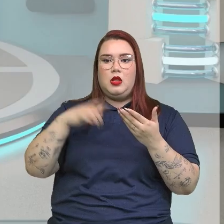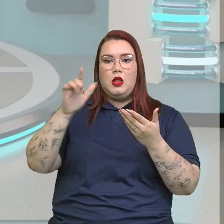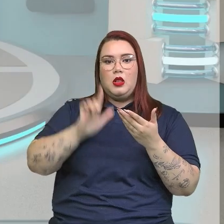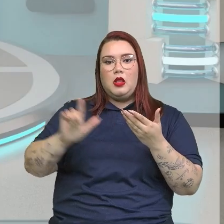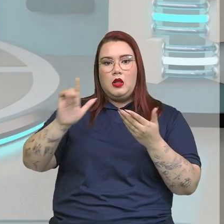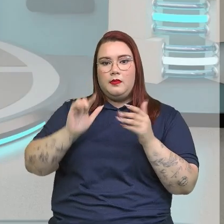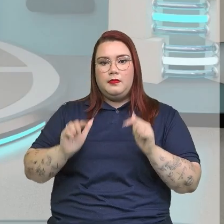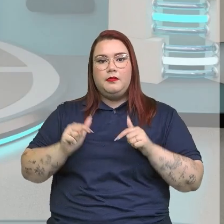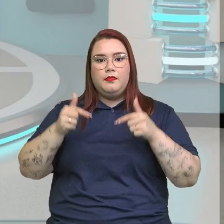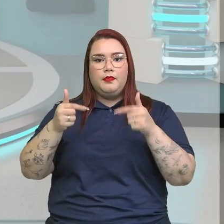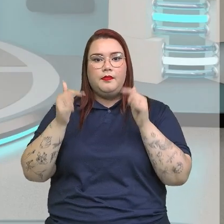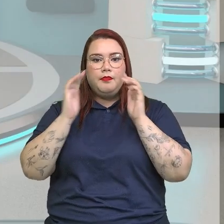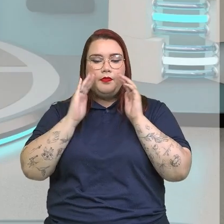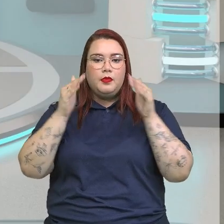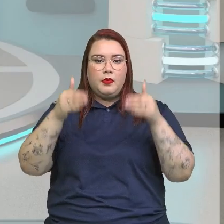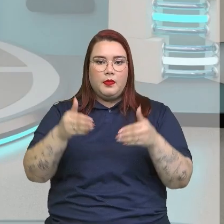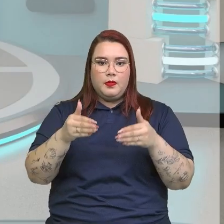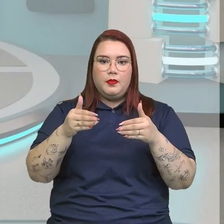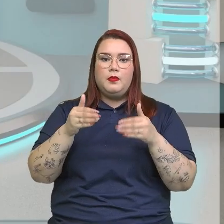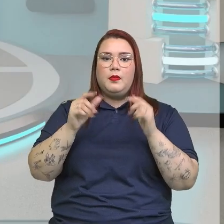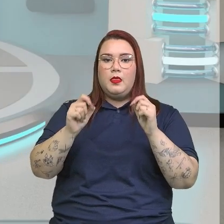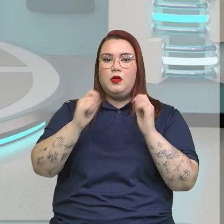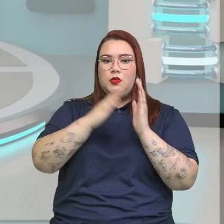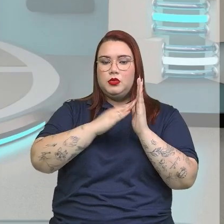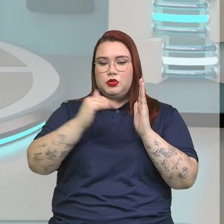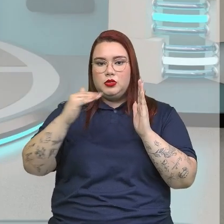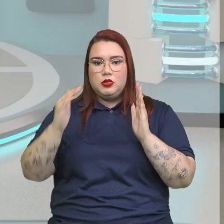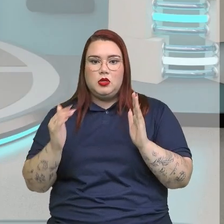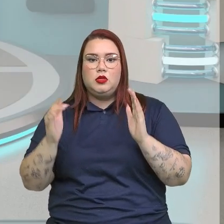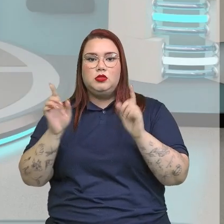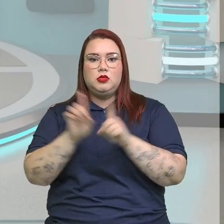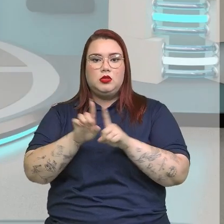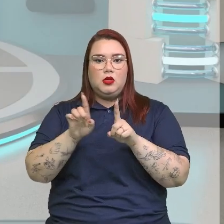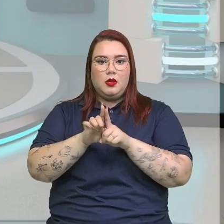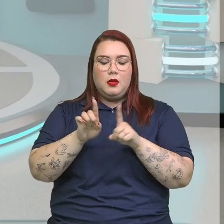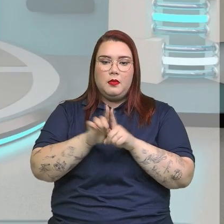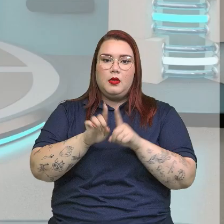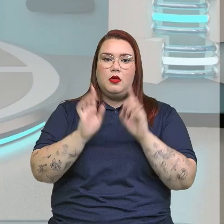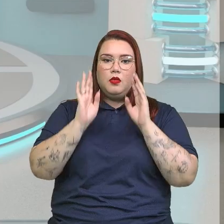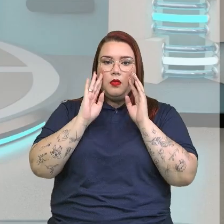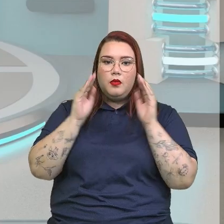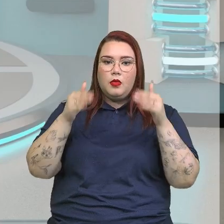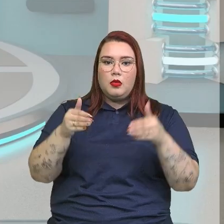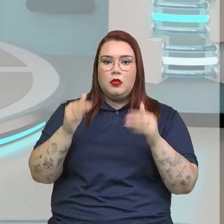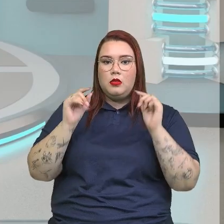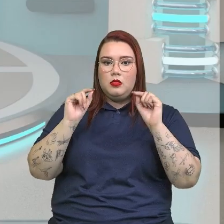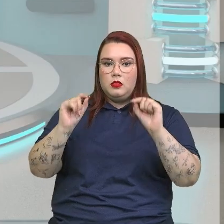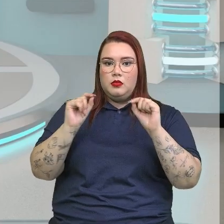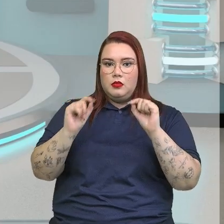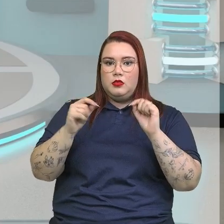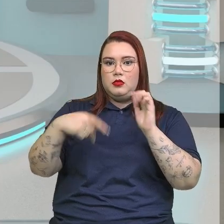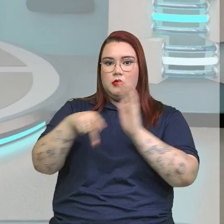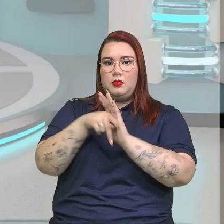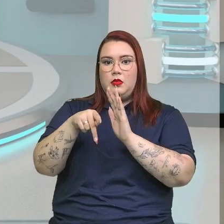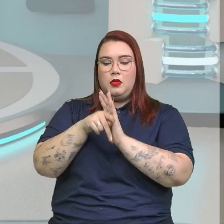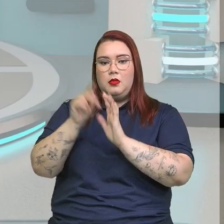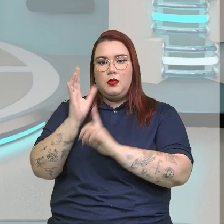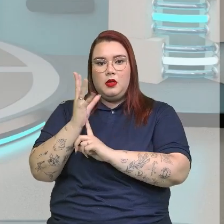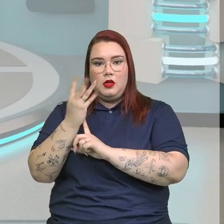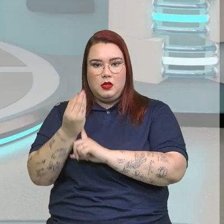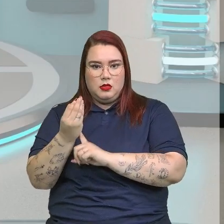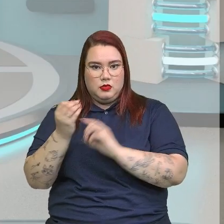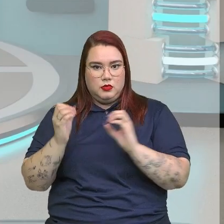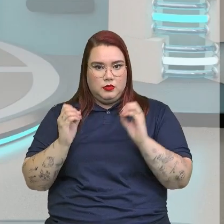um olhar mais voltado para o estético, para a questão ali exatamente da arte,